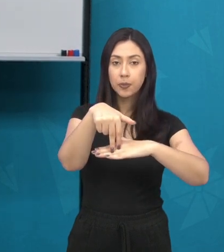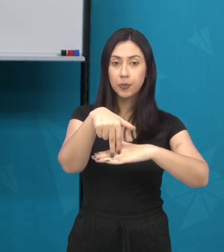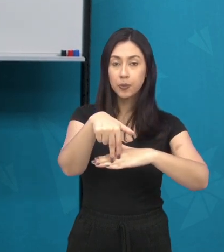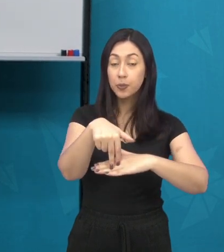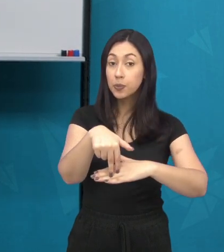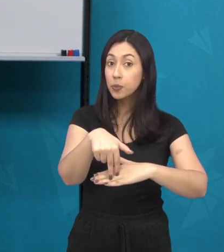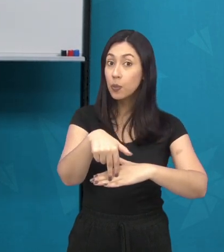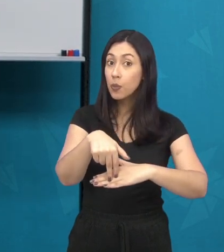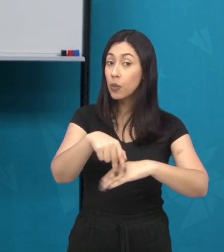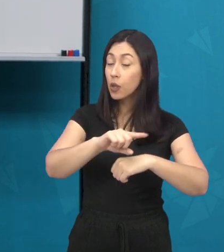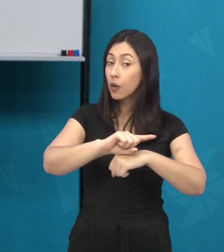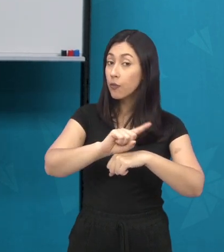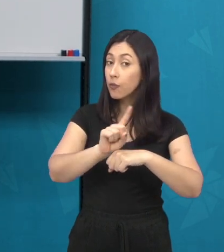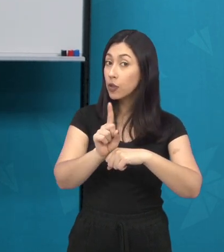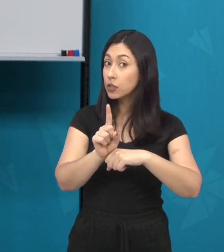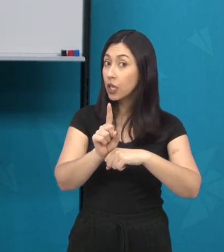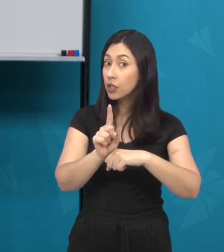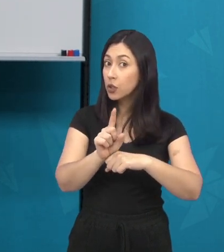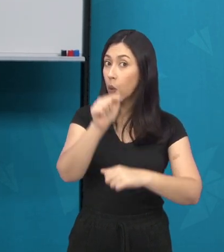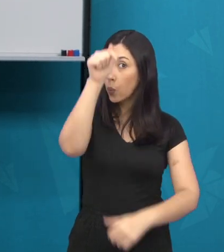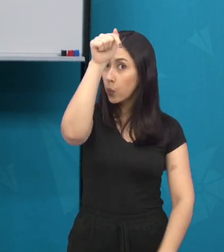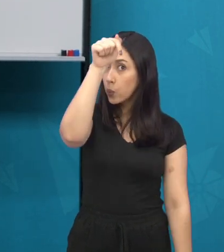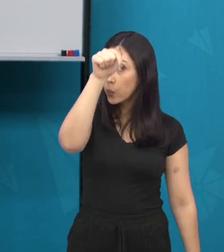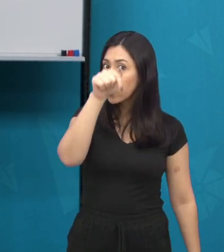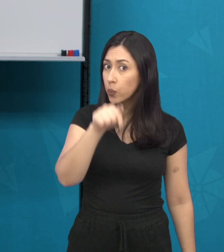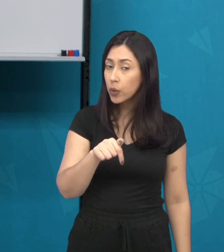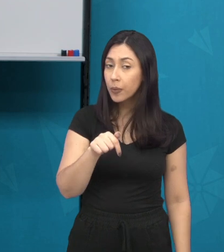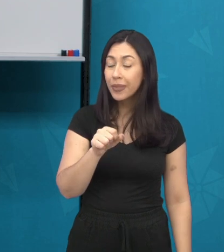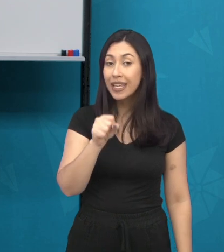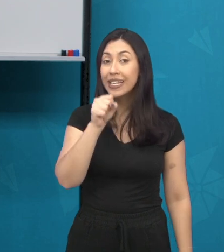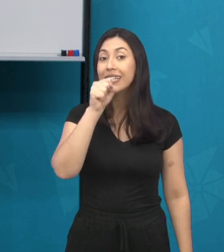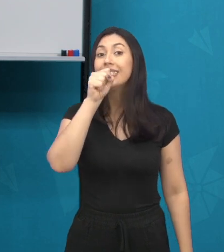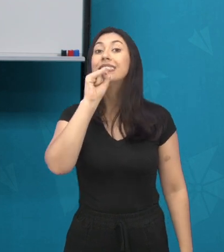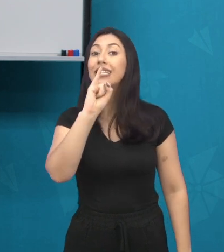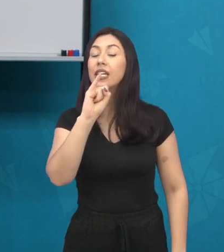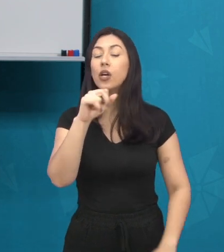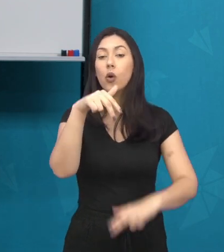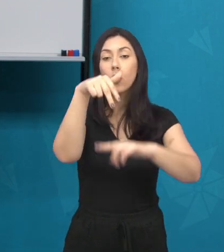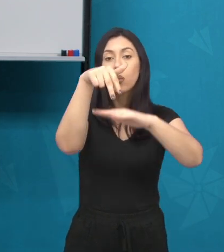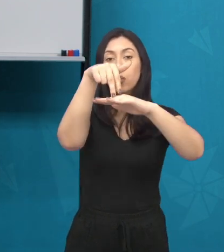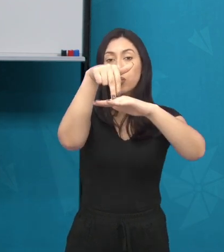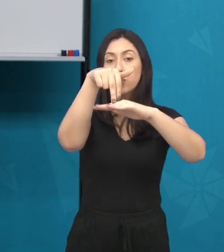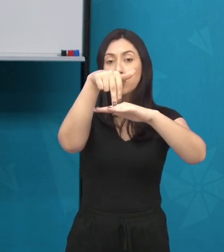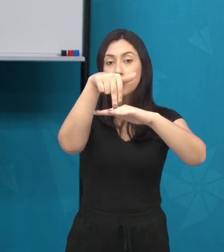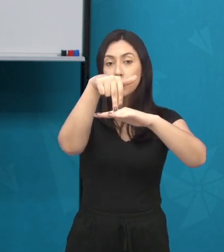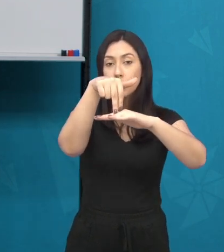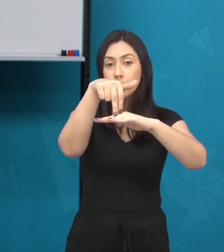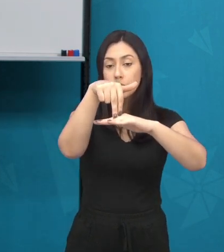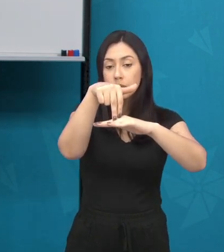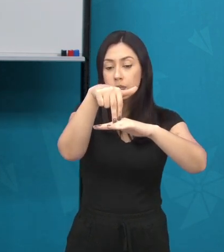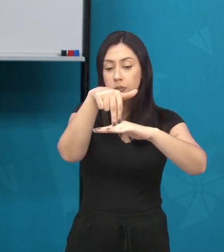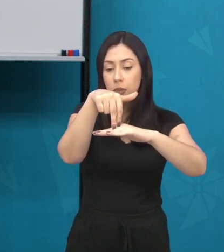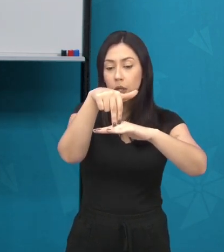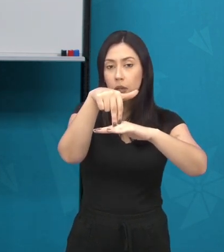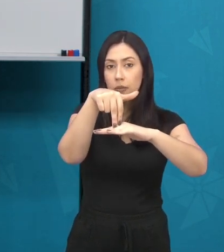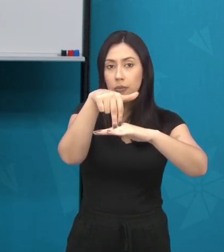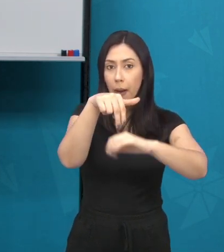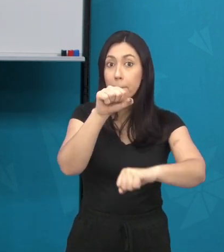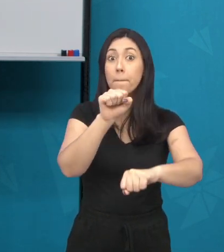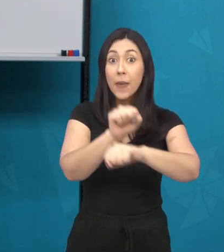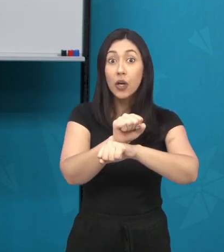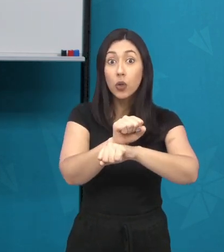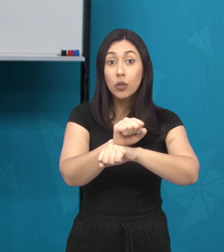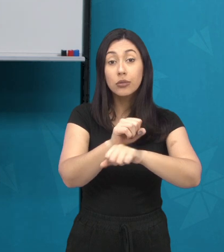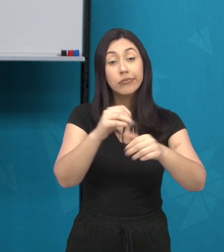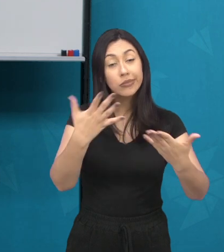velocidade é para baixo se o elevador tiver descendo mas parando a acelera é para cima certo